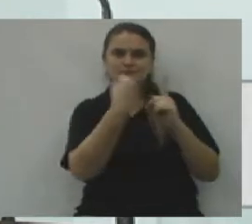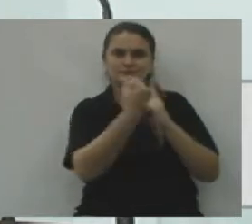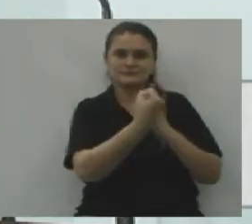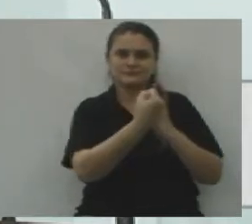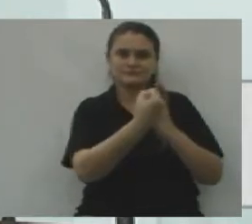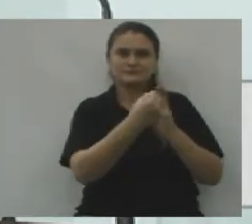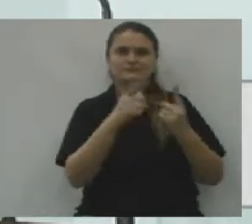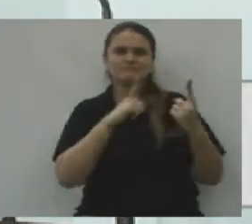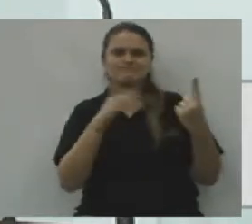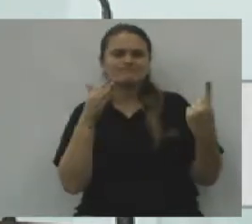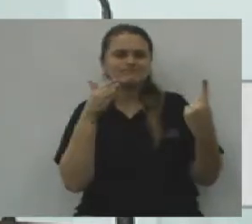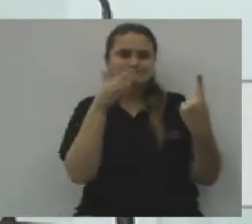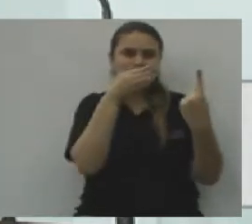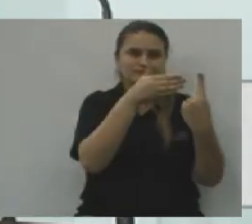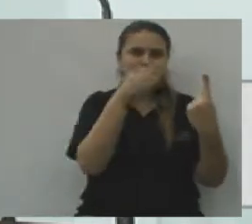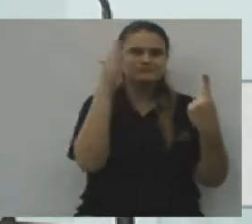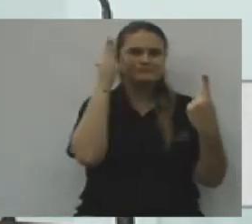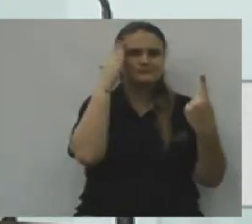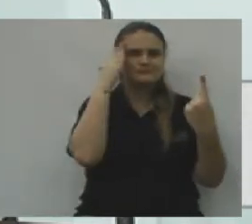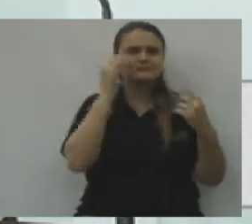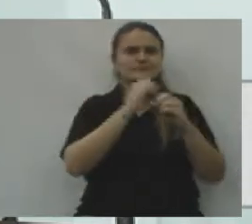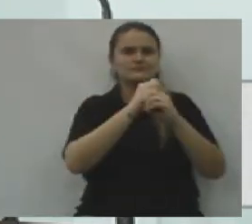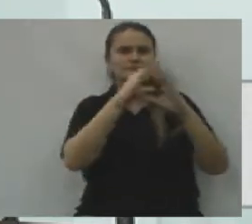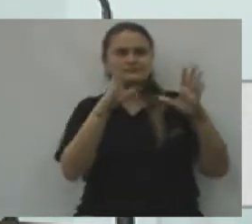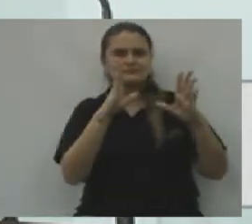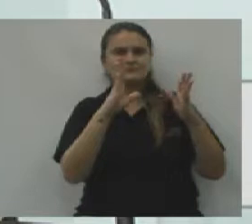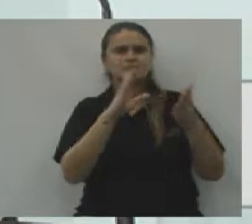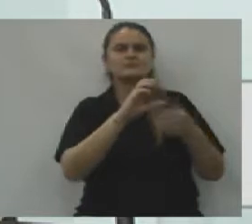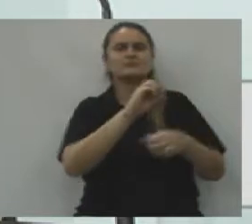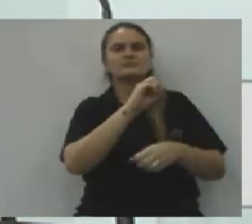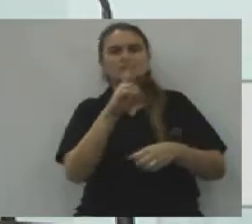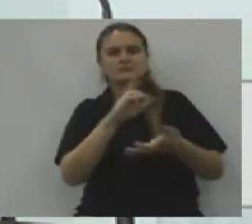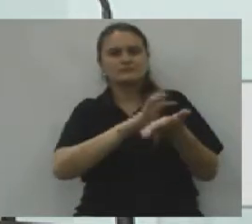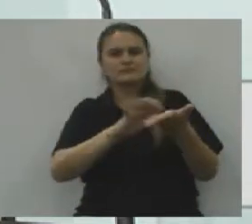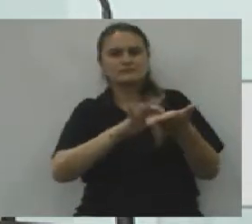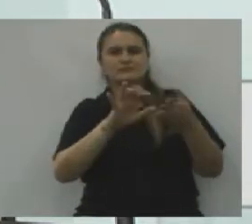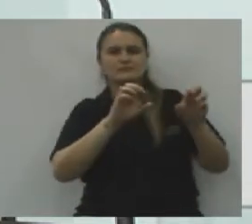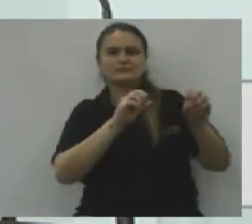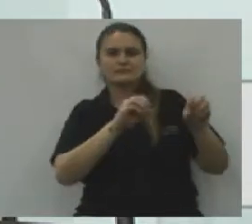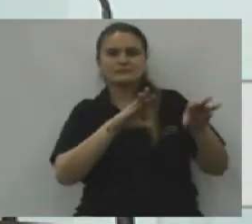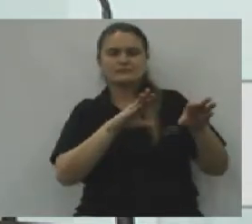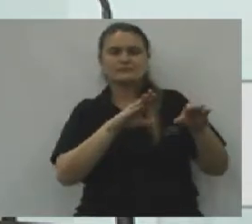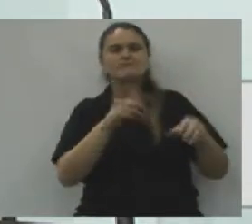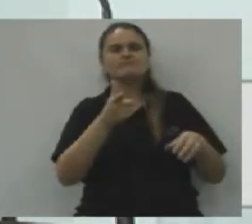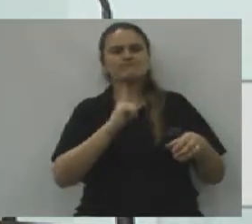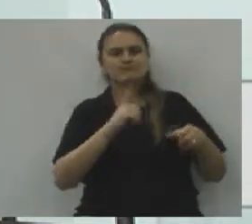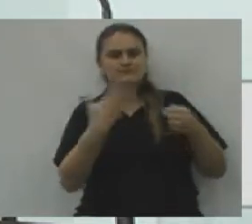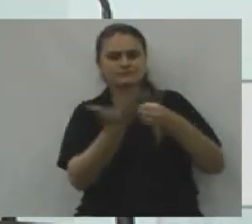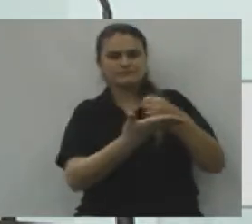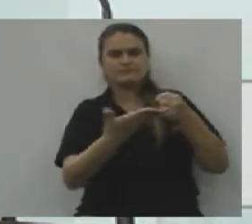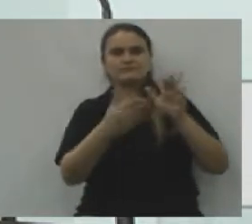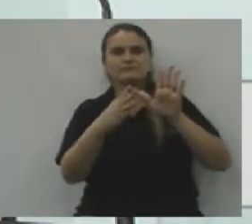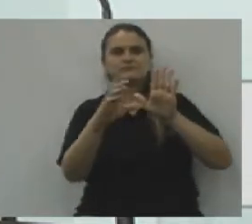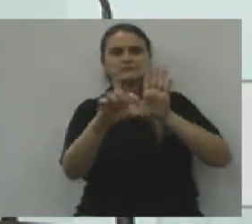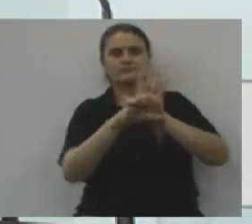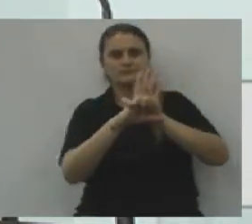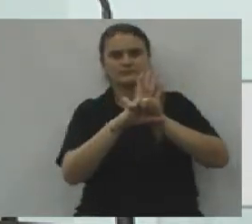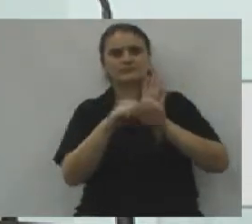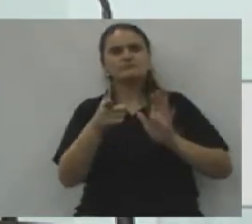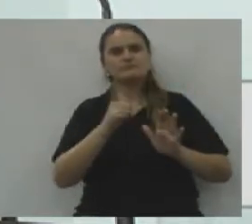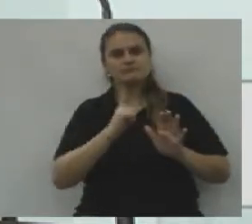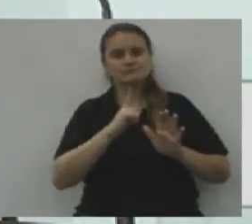ao atender uma necessidade, ou o secretário da Educação, enfim, tenha o respaldo legal para que